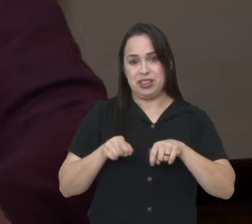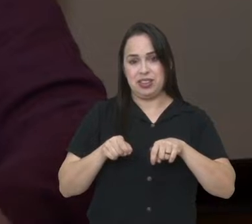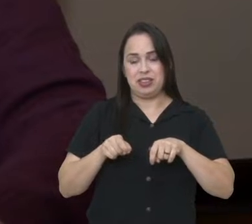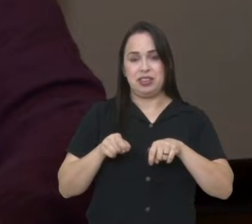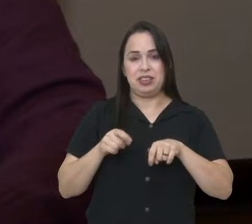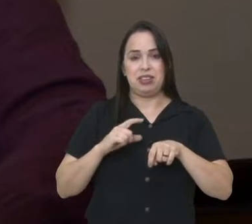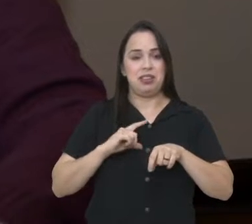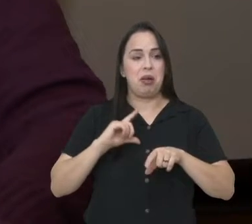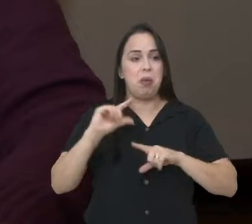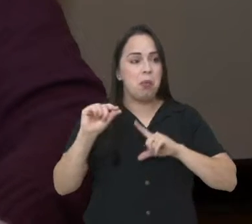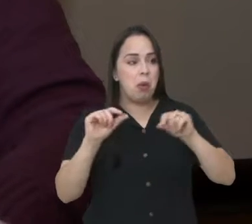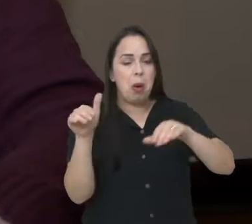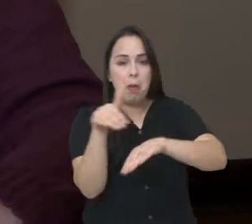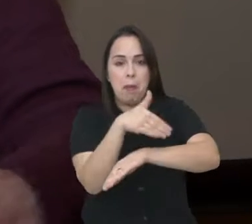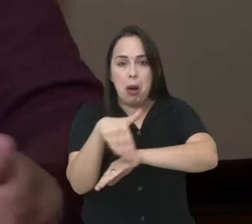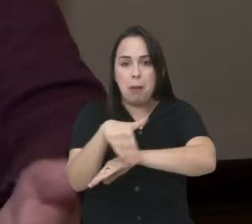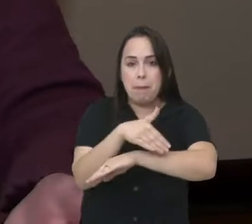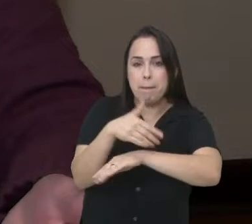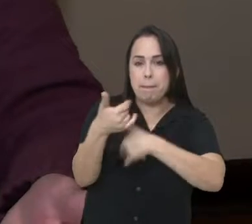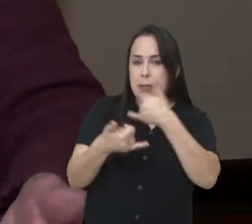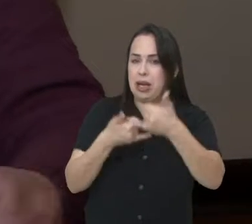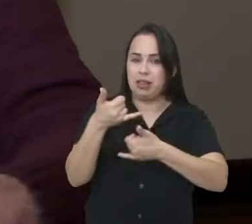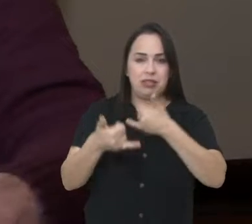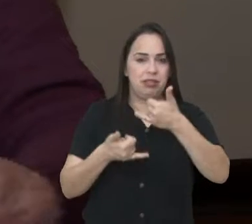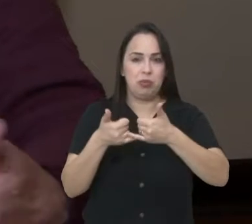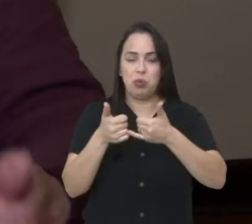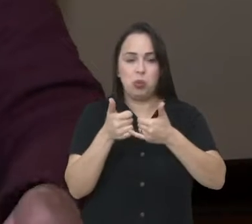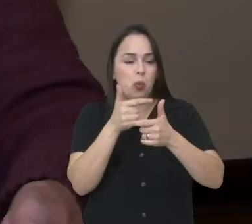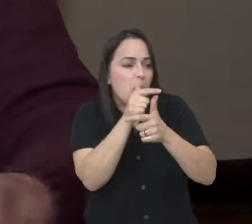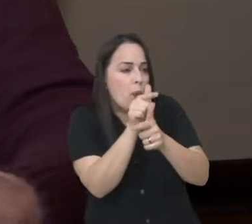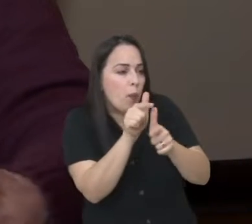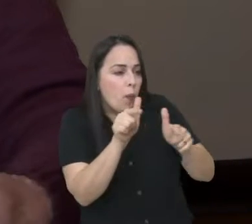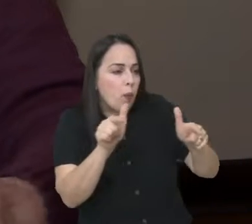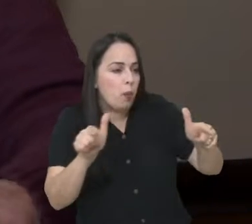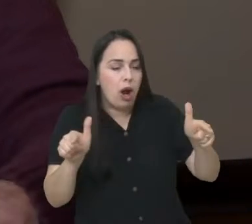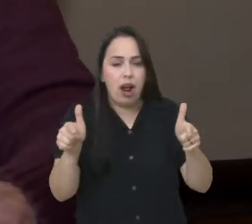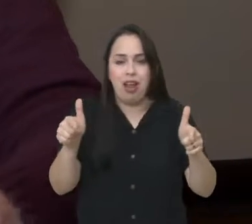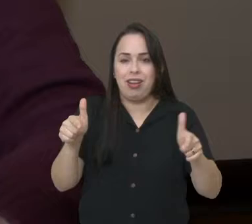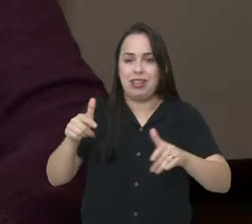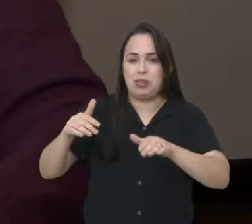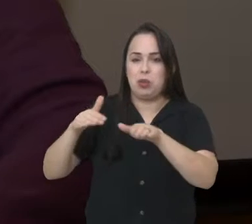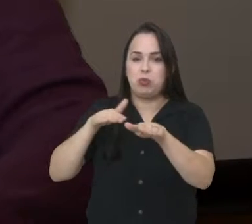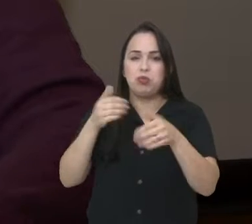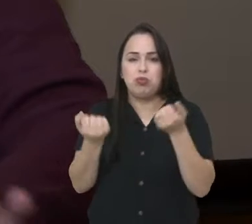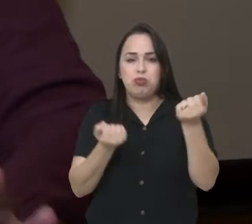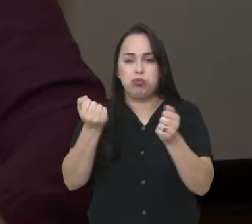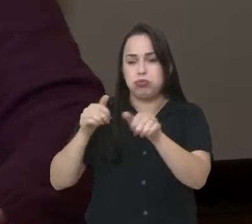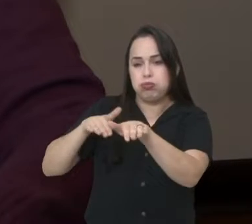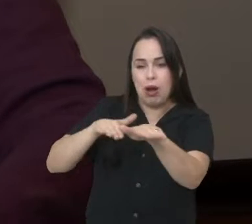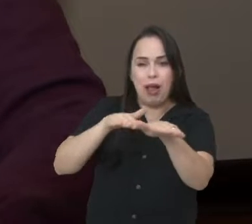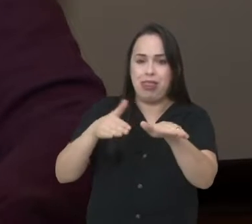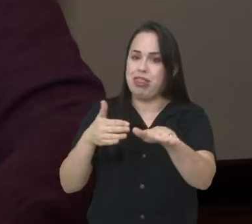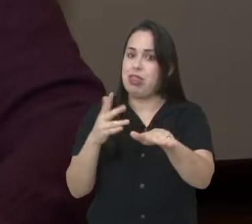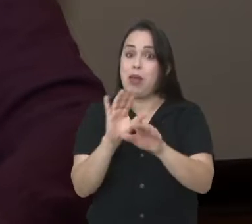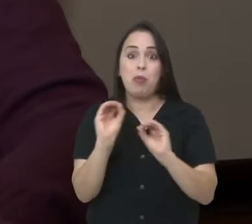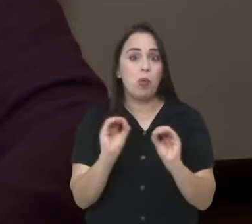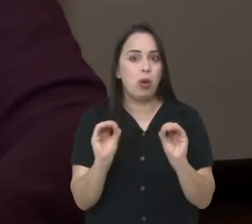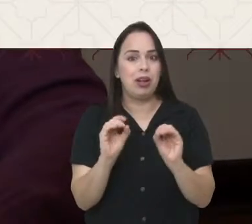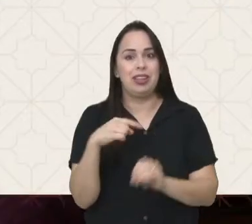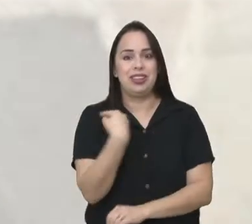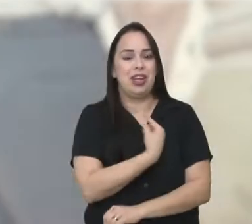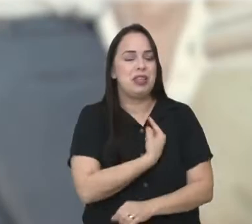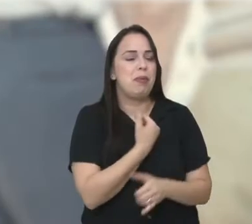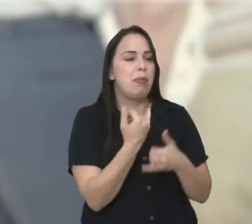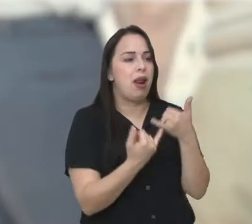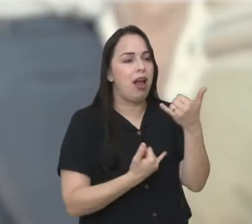saía muito na rua, porque era deserto, não tinha trânsito, não tinha nada. Mas era o dia todo, nós brigava,